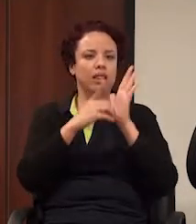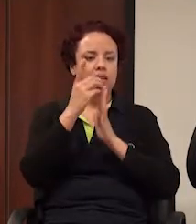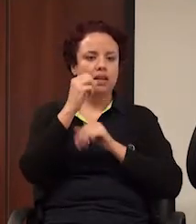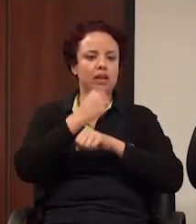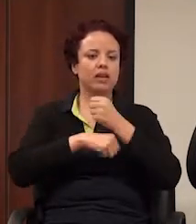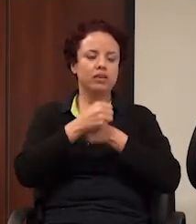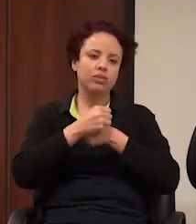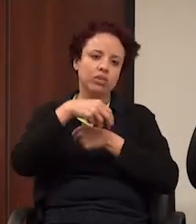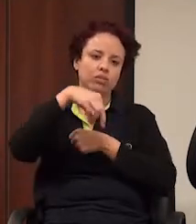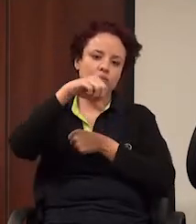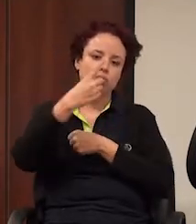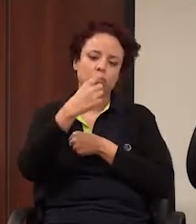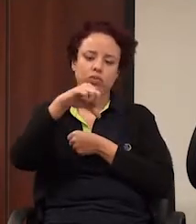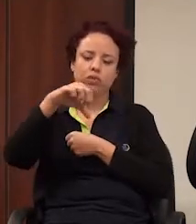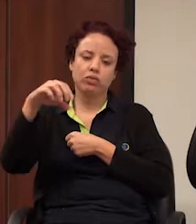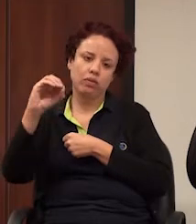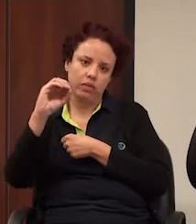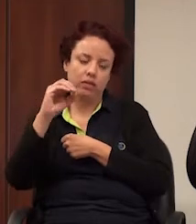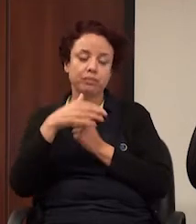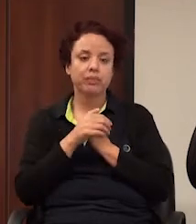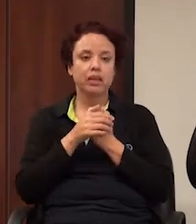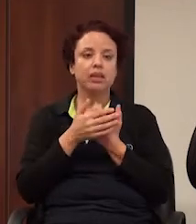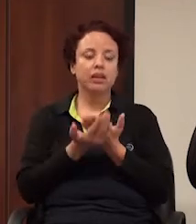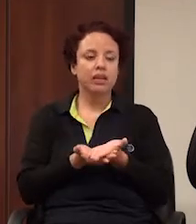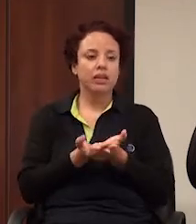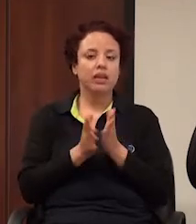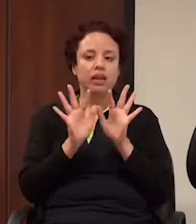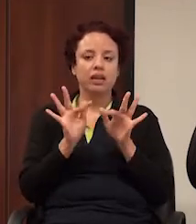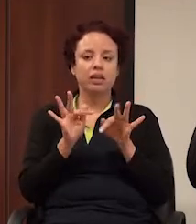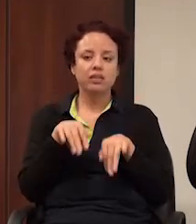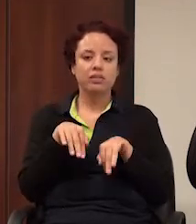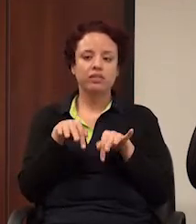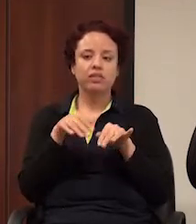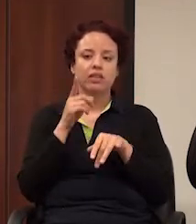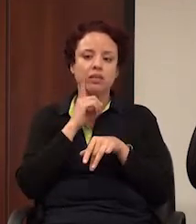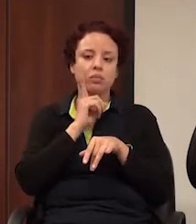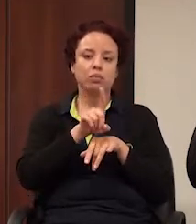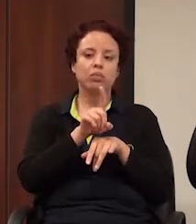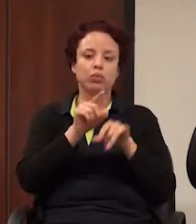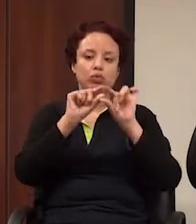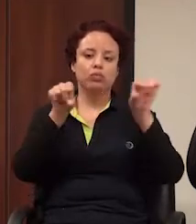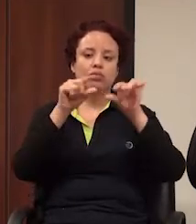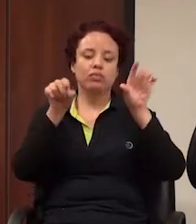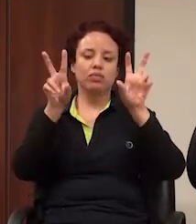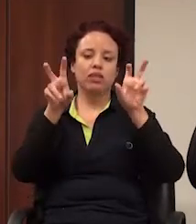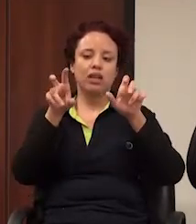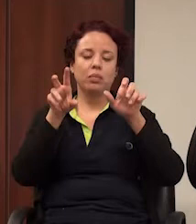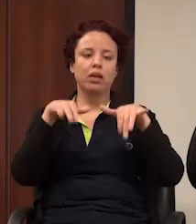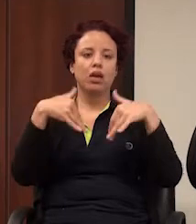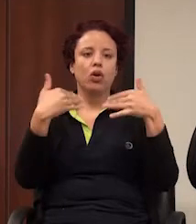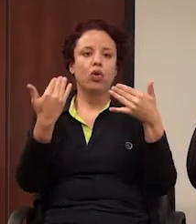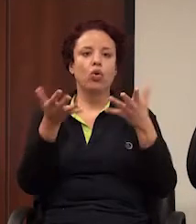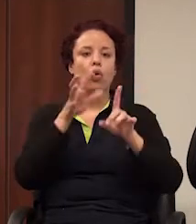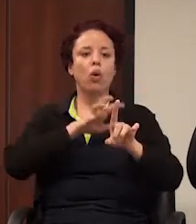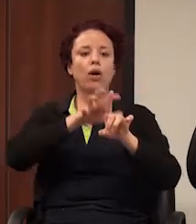nosso século passado. E aí justamente fica nessa último tópico. Né, qual que é o efeito